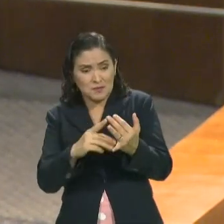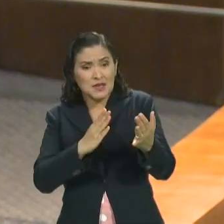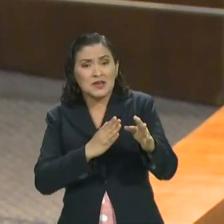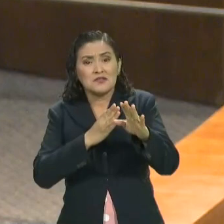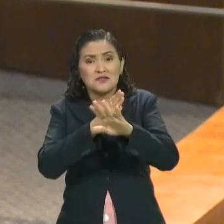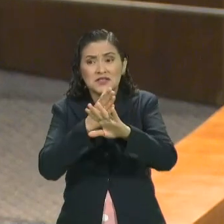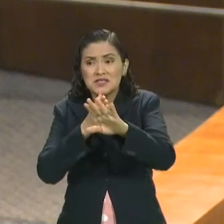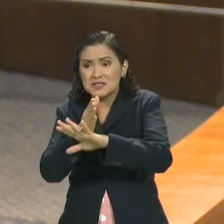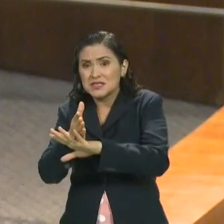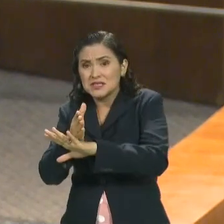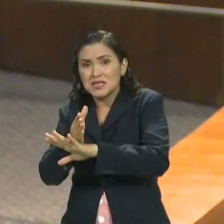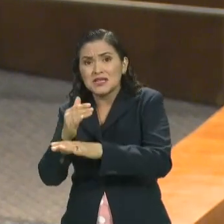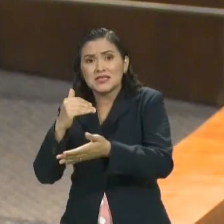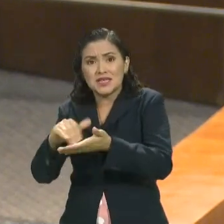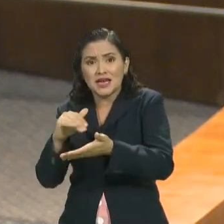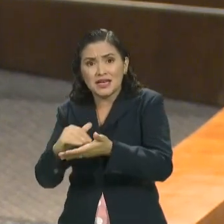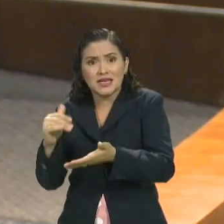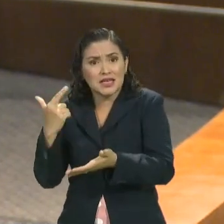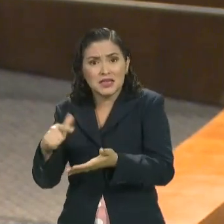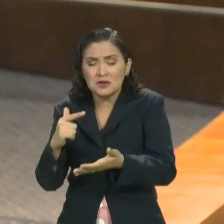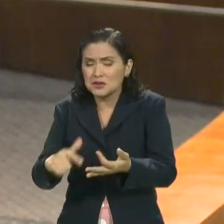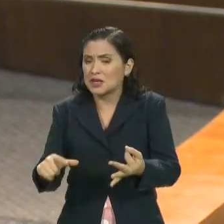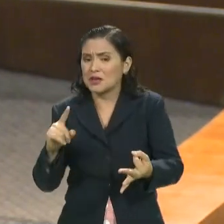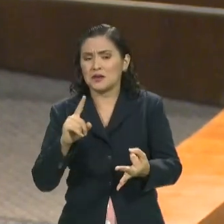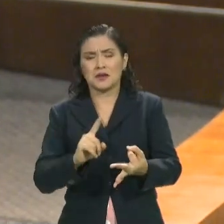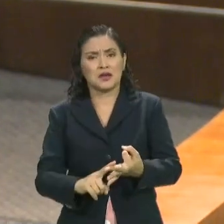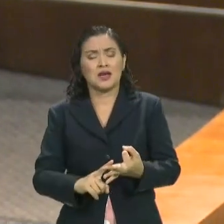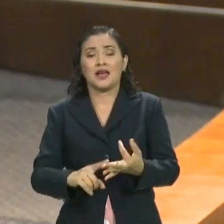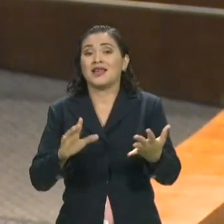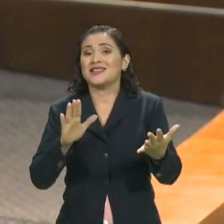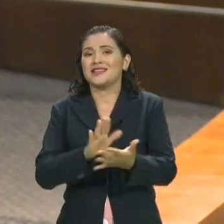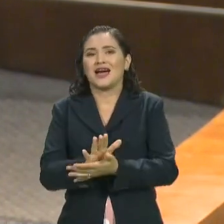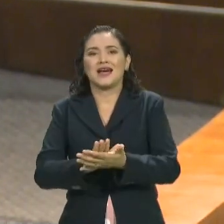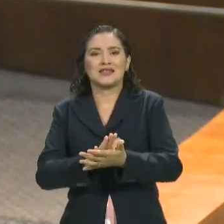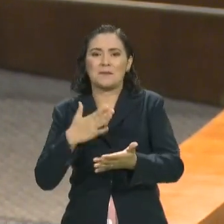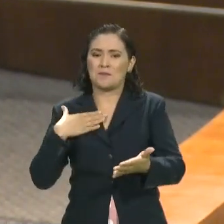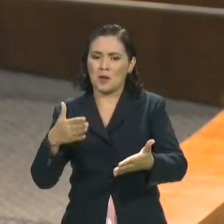dar as emendas, pois que fique com as emendas, porque nem na justiça eu entrarei.